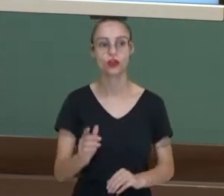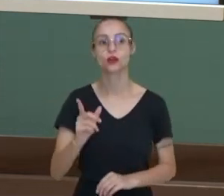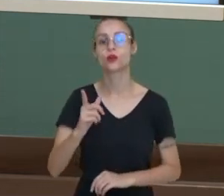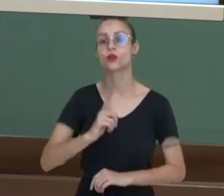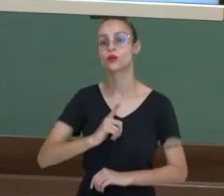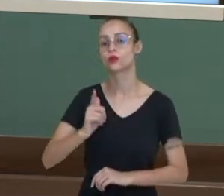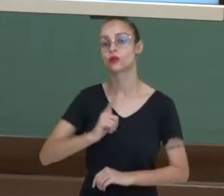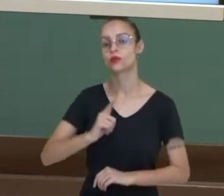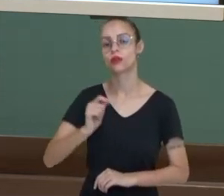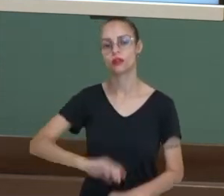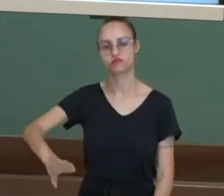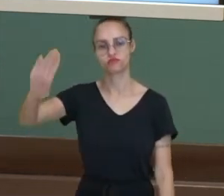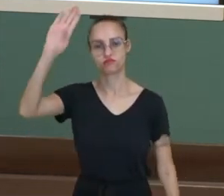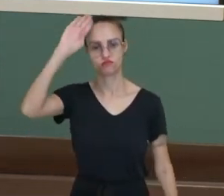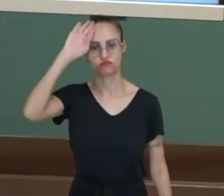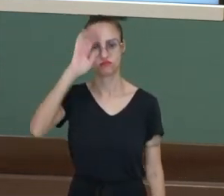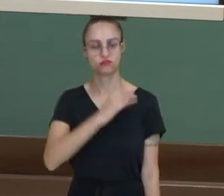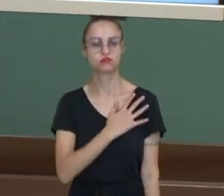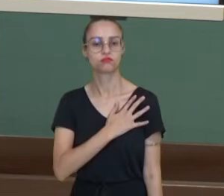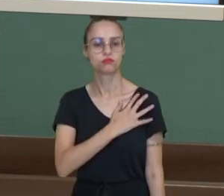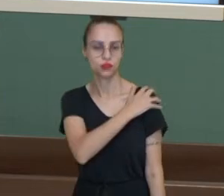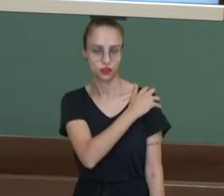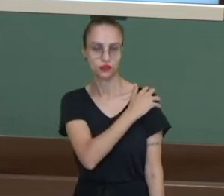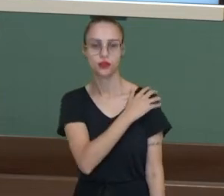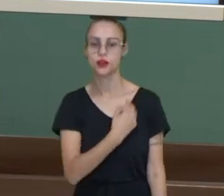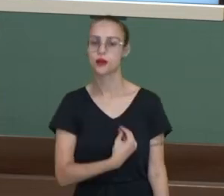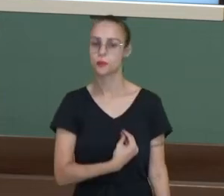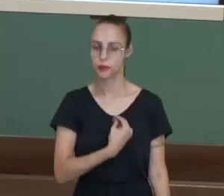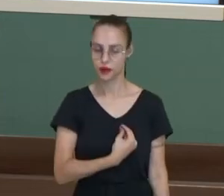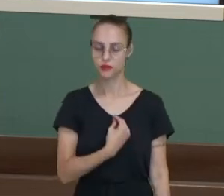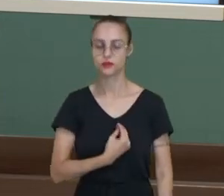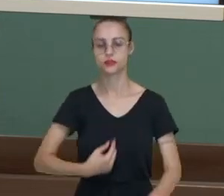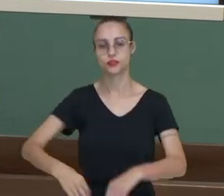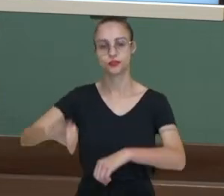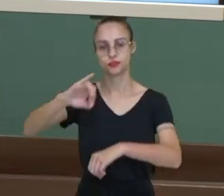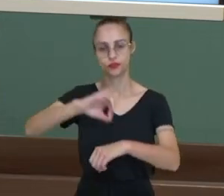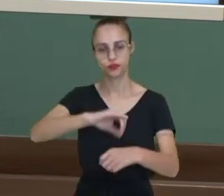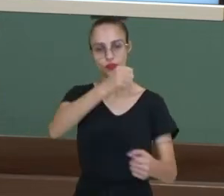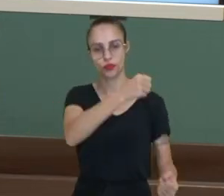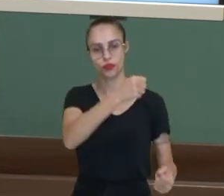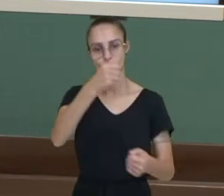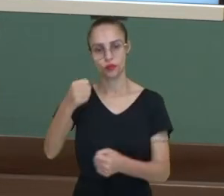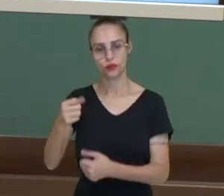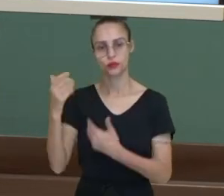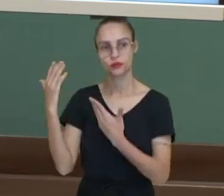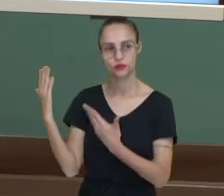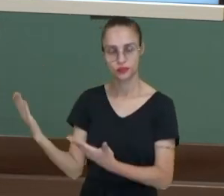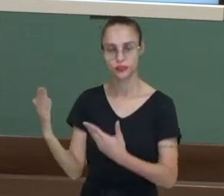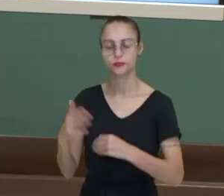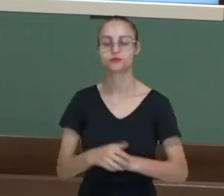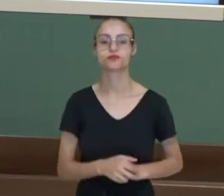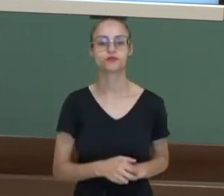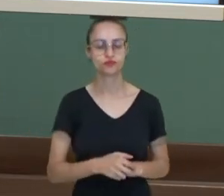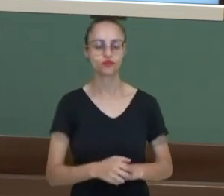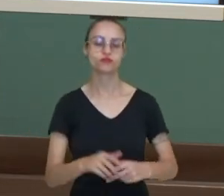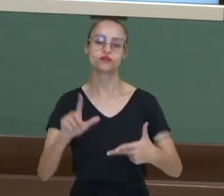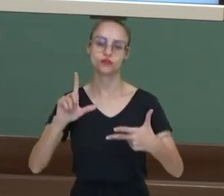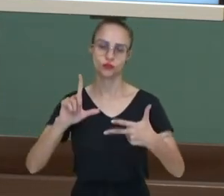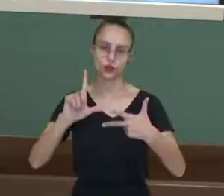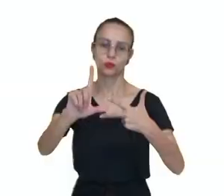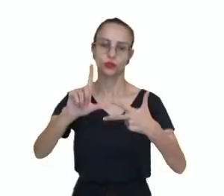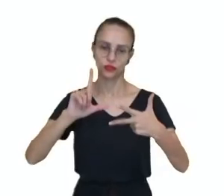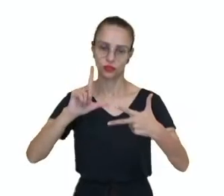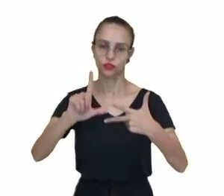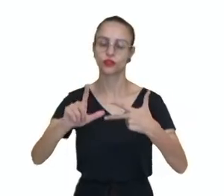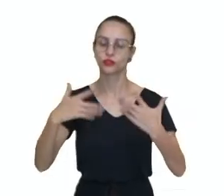tem então aí os militares presentes na sede do poder, e aqui no caso do poder legislativo.